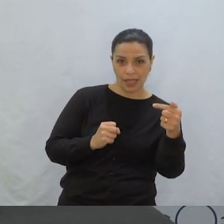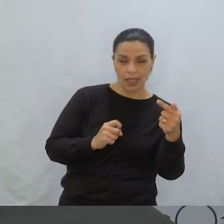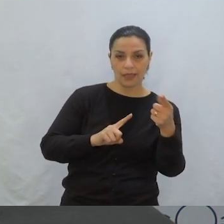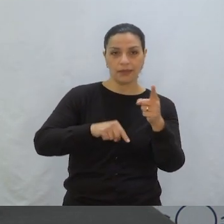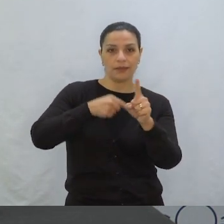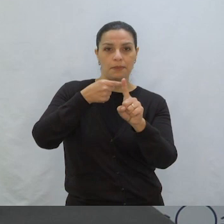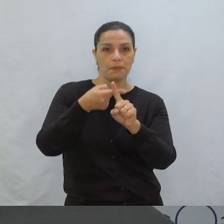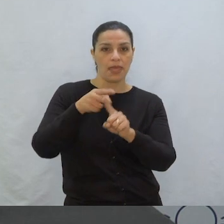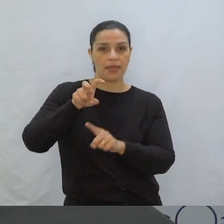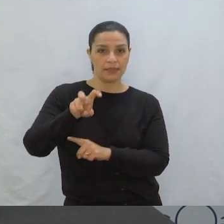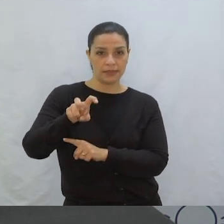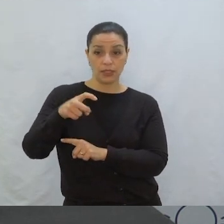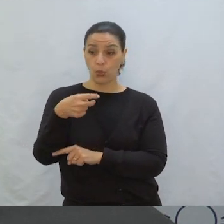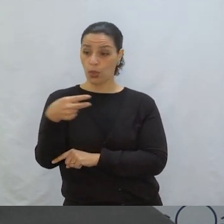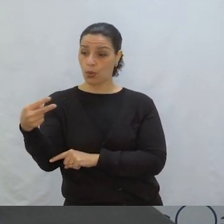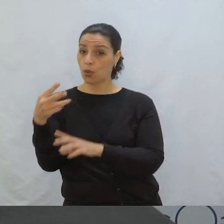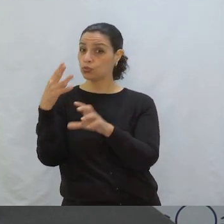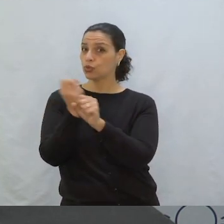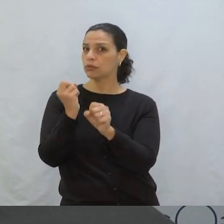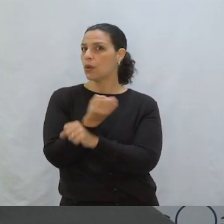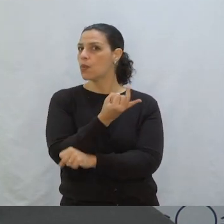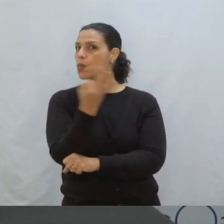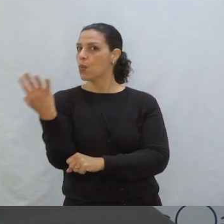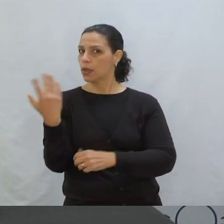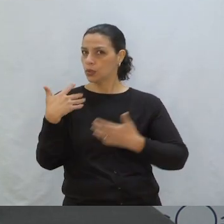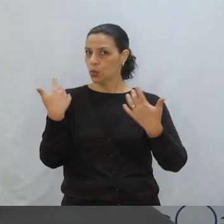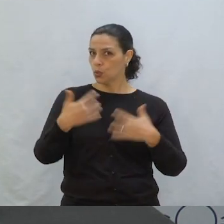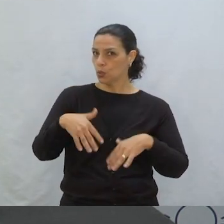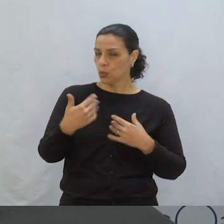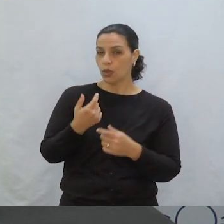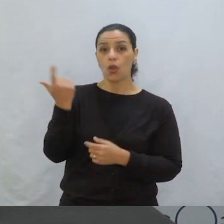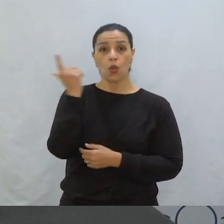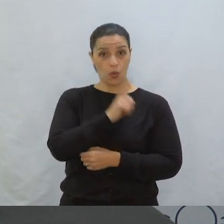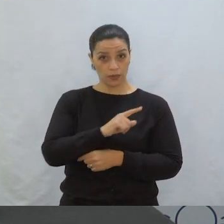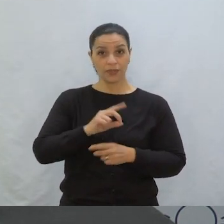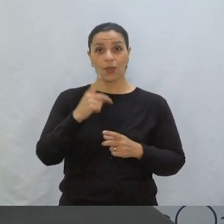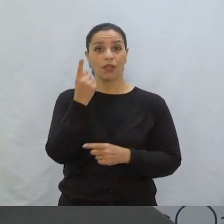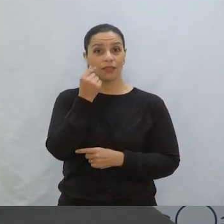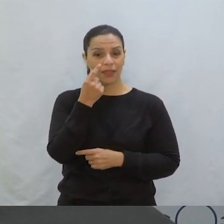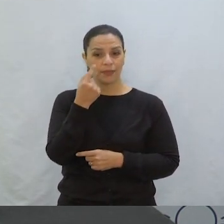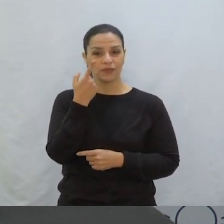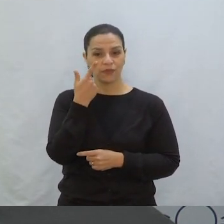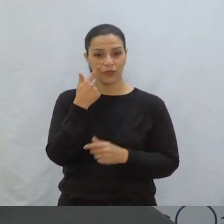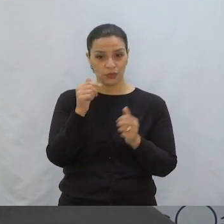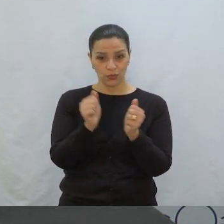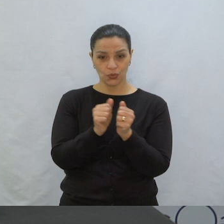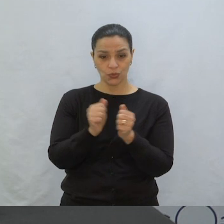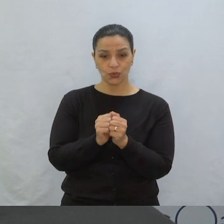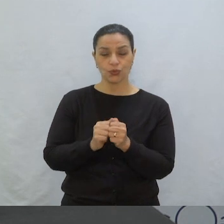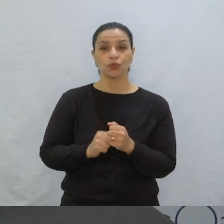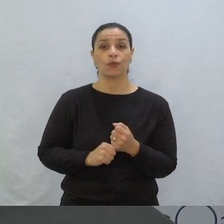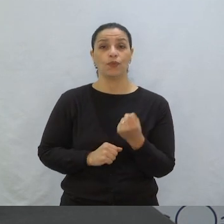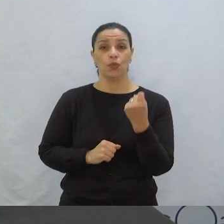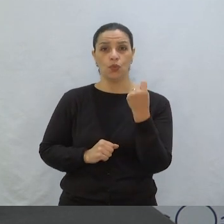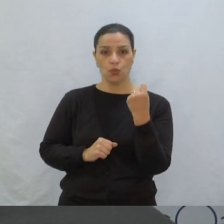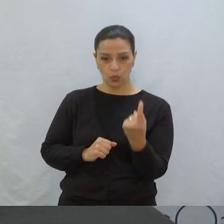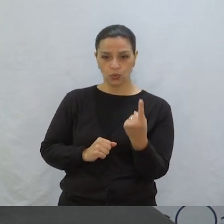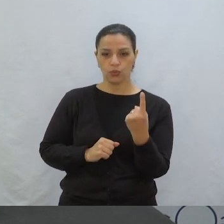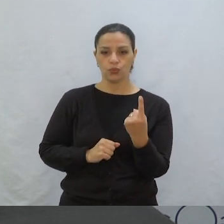somar todas as nossas tampinhas para ver qual foi a quantidade de lápis que a Lia ficou. Então vamos contar